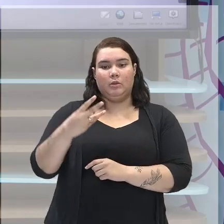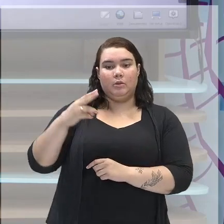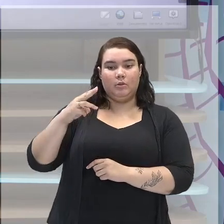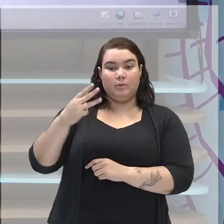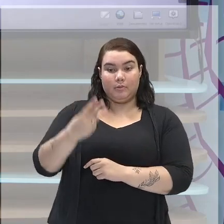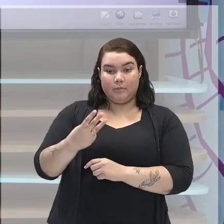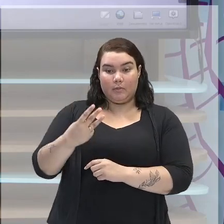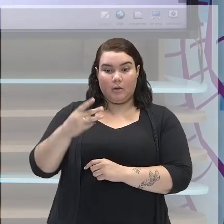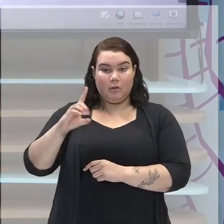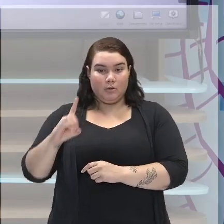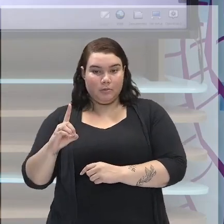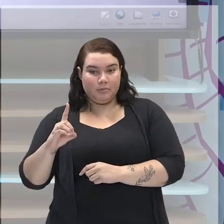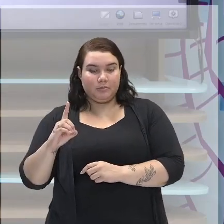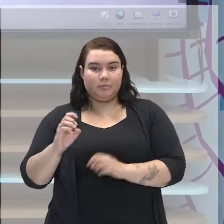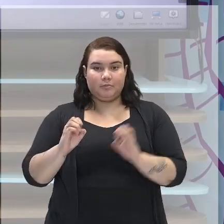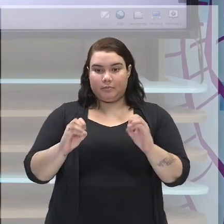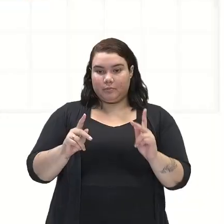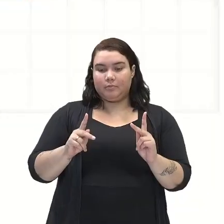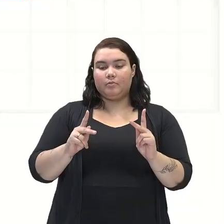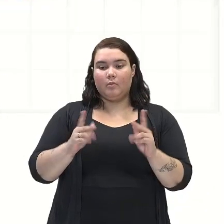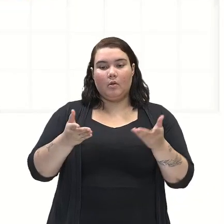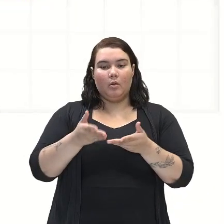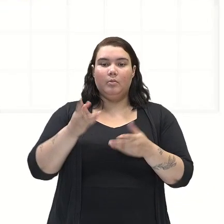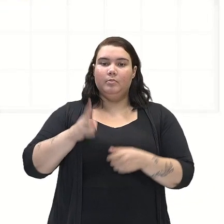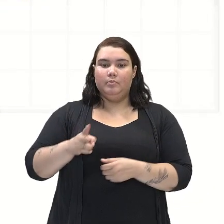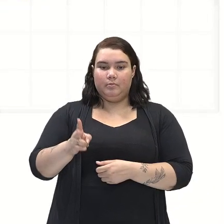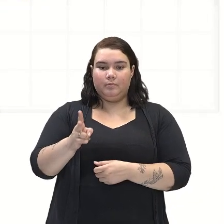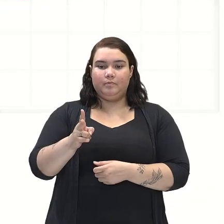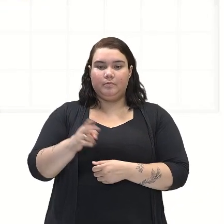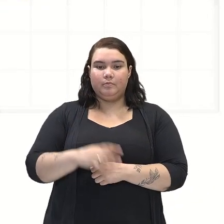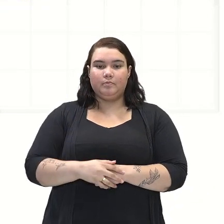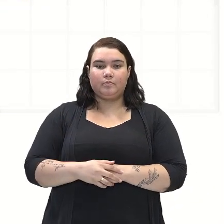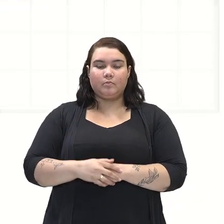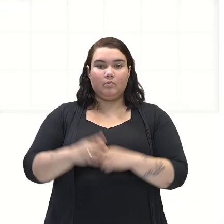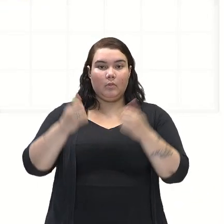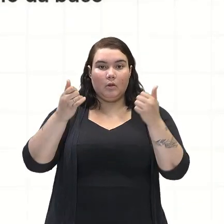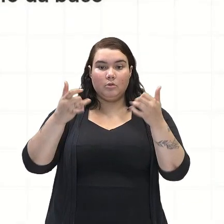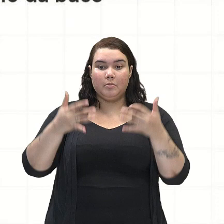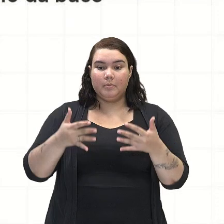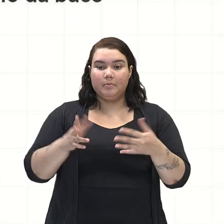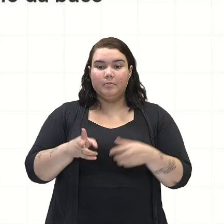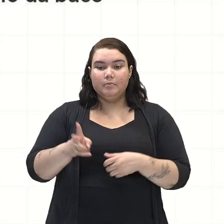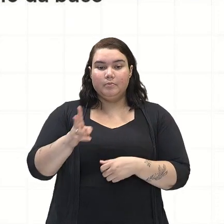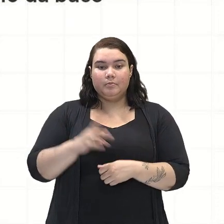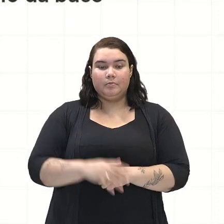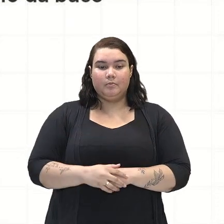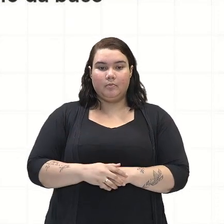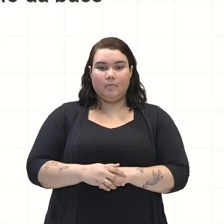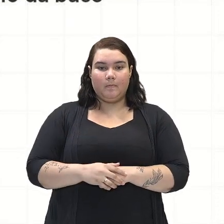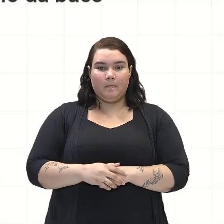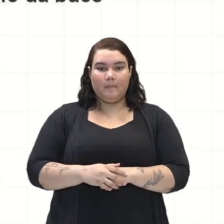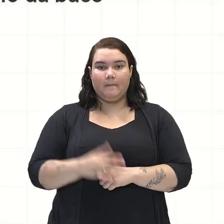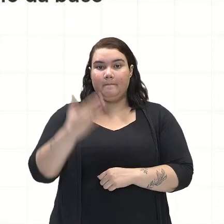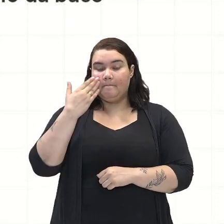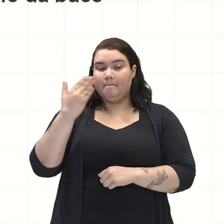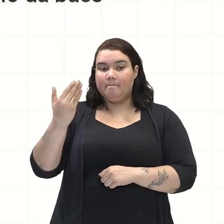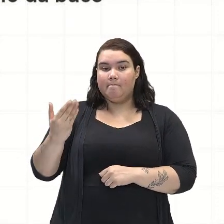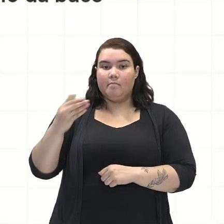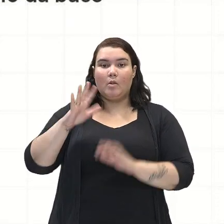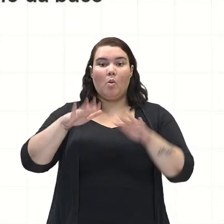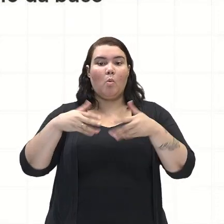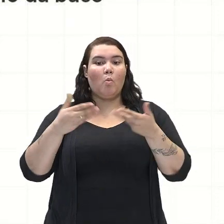visão 3D. Então, vamos continuar aqui comigo nessas explicações. Continuando, nós temos, qual